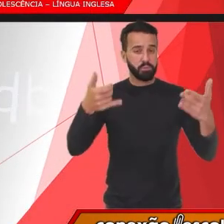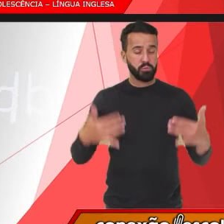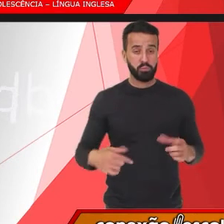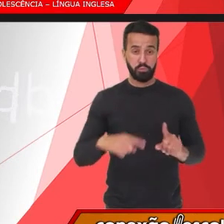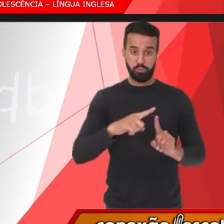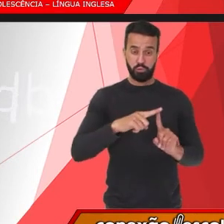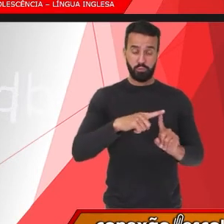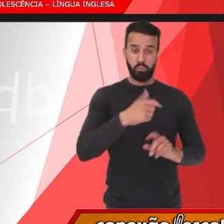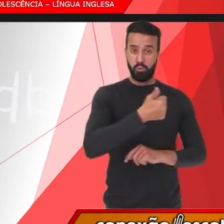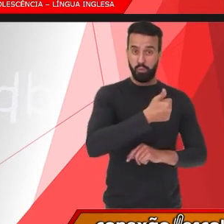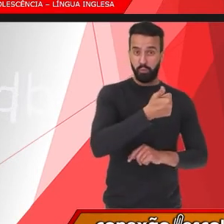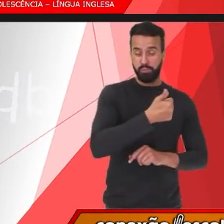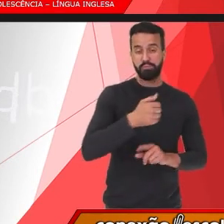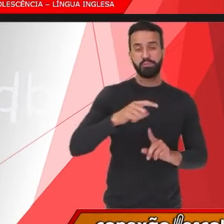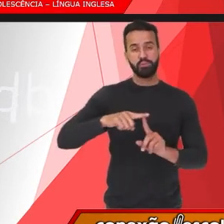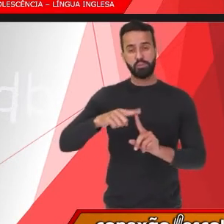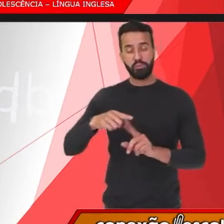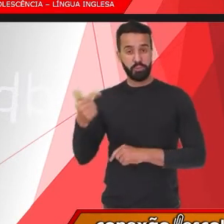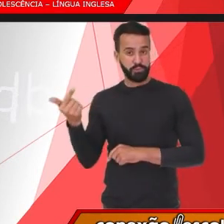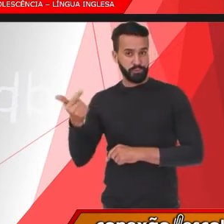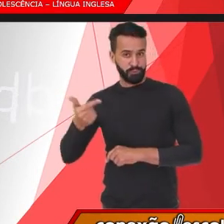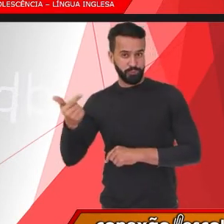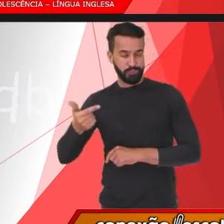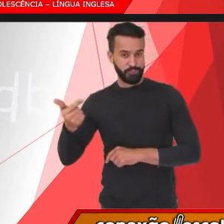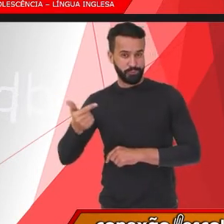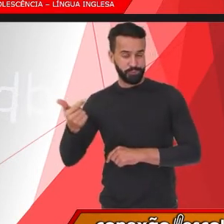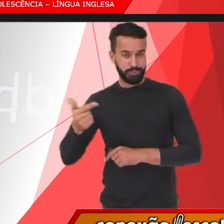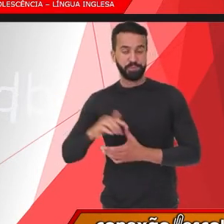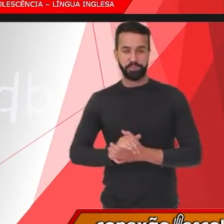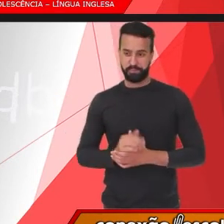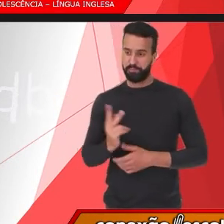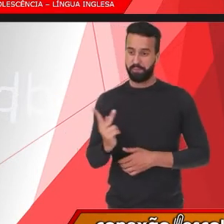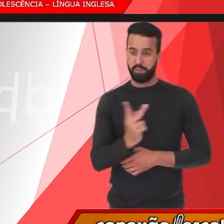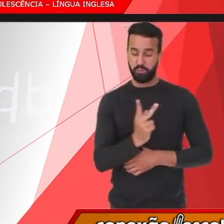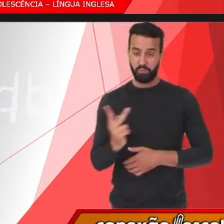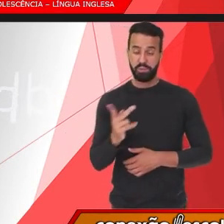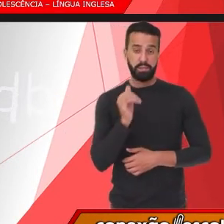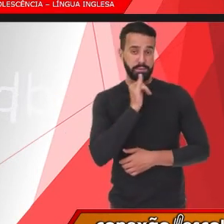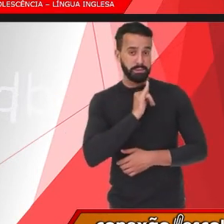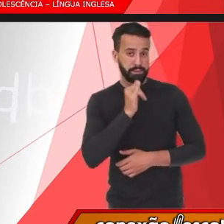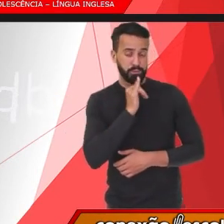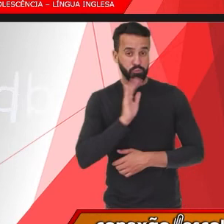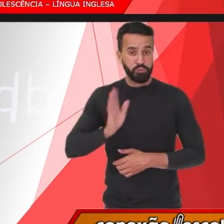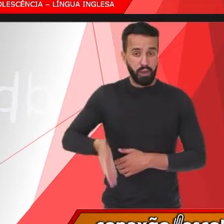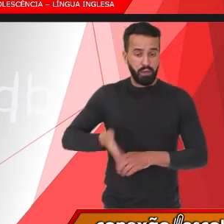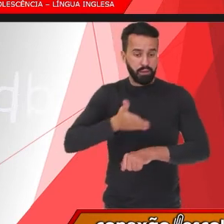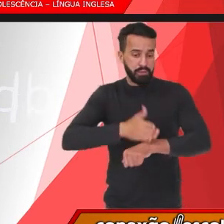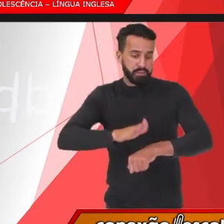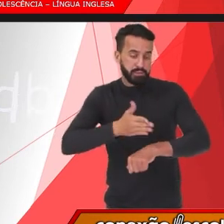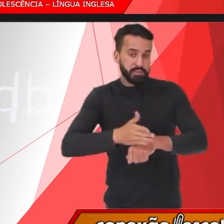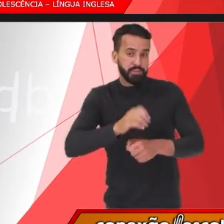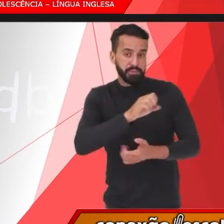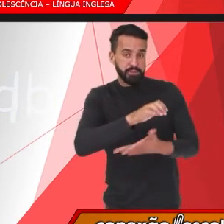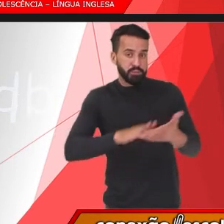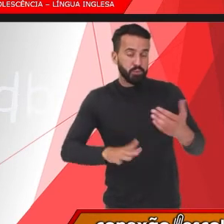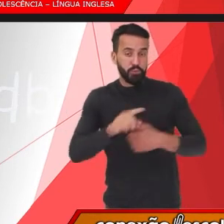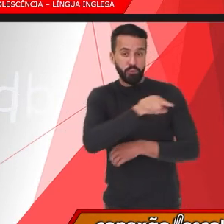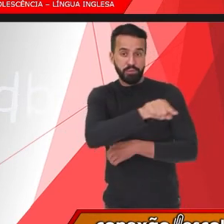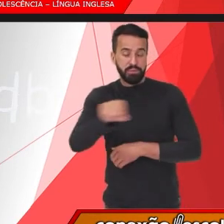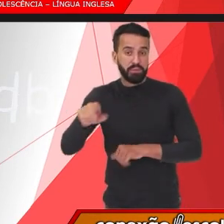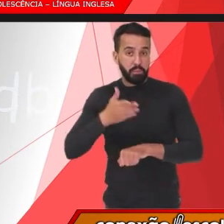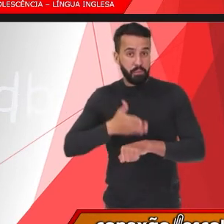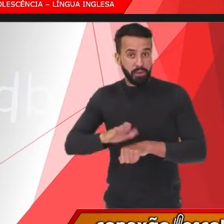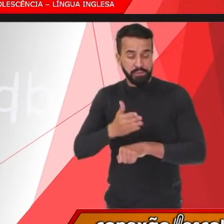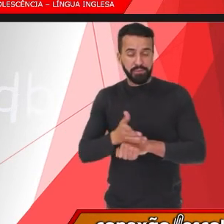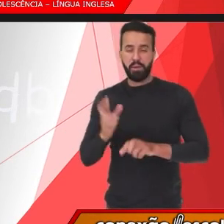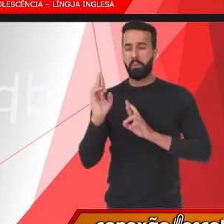que é a primeira condicional, e o tipo 2, que é a segunda condicional. E deixei alguns exemplos e os exercícios para vocês praticarem. Espero